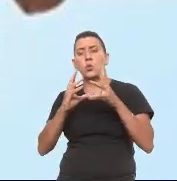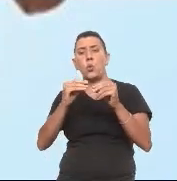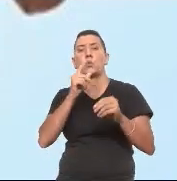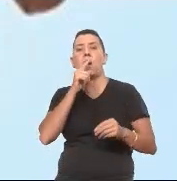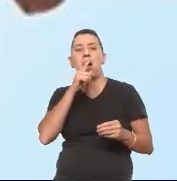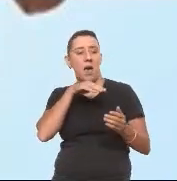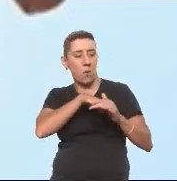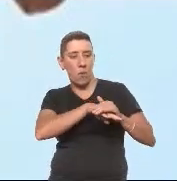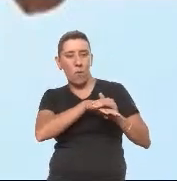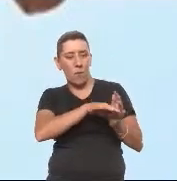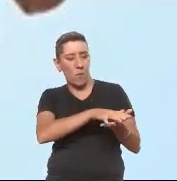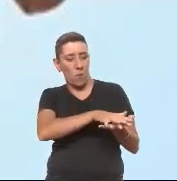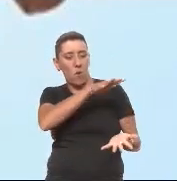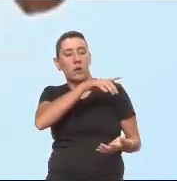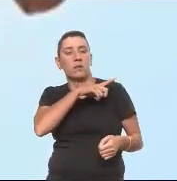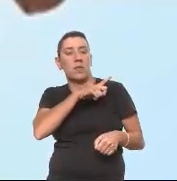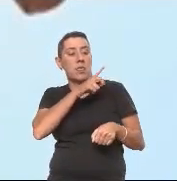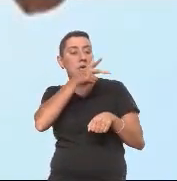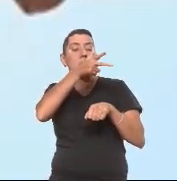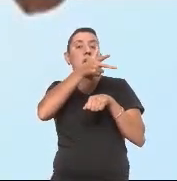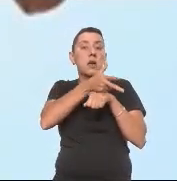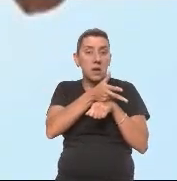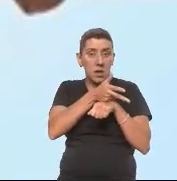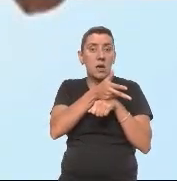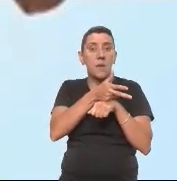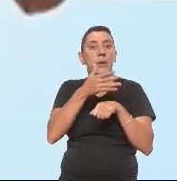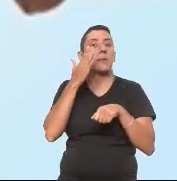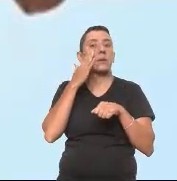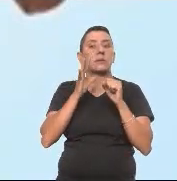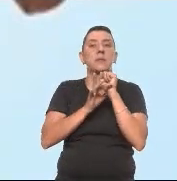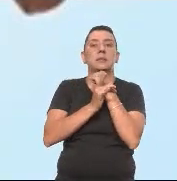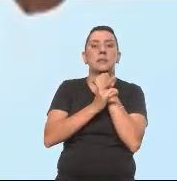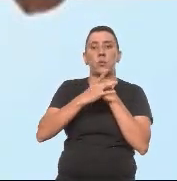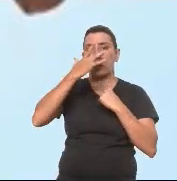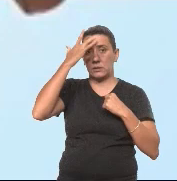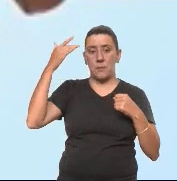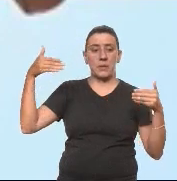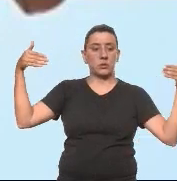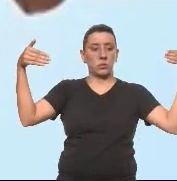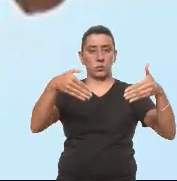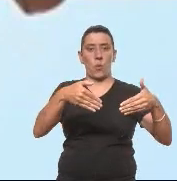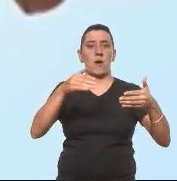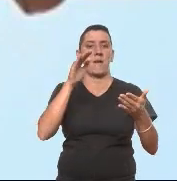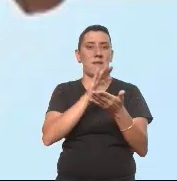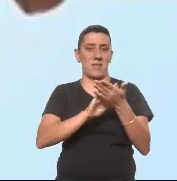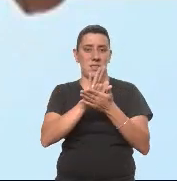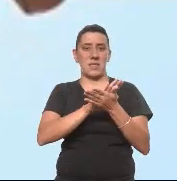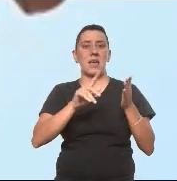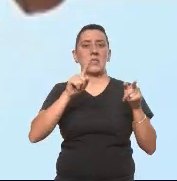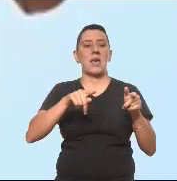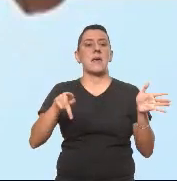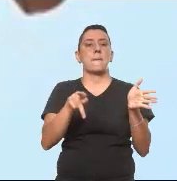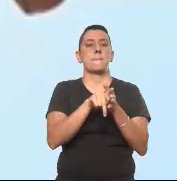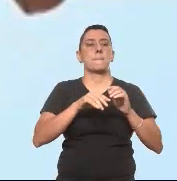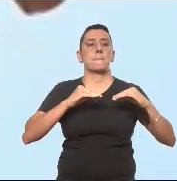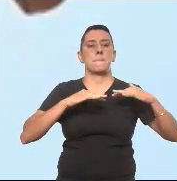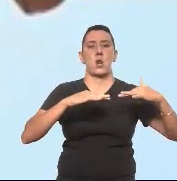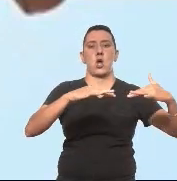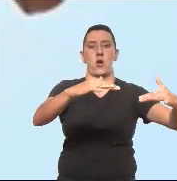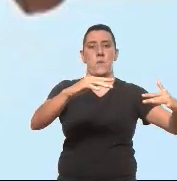eu te o que consegue monitorar Inclusive a segurança para que ninguém a dentro e na área reservada para